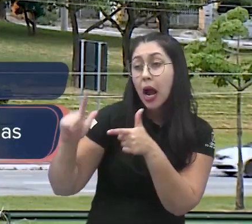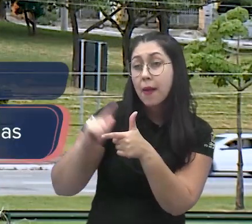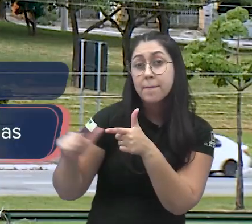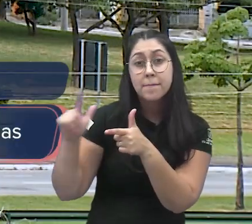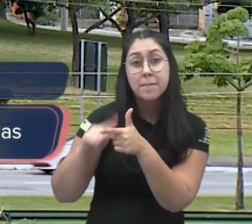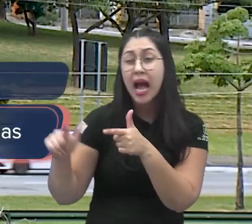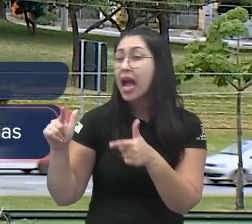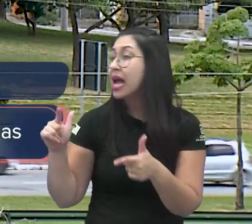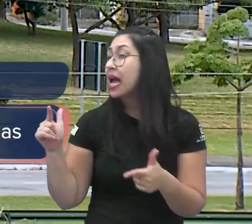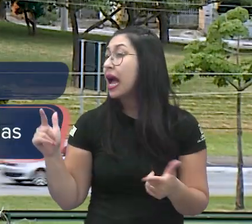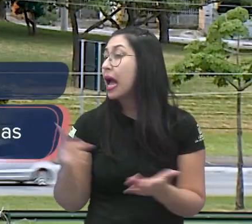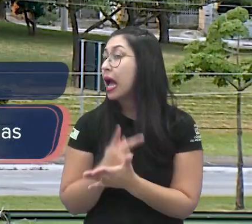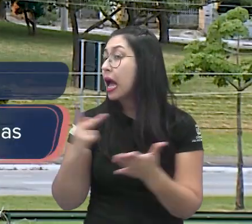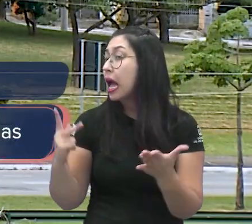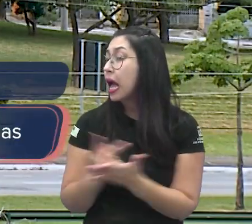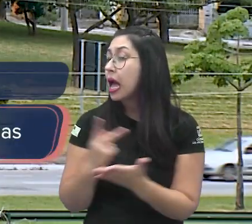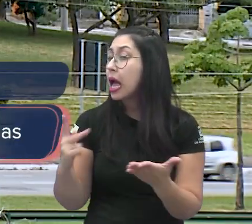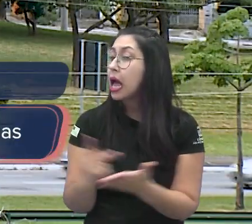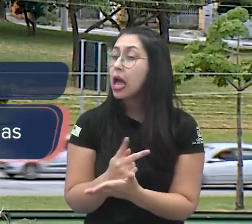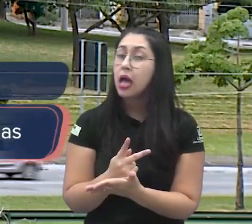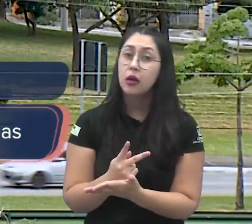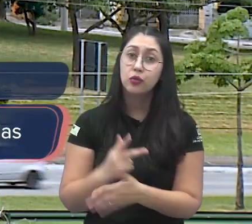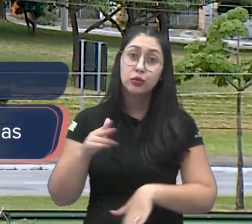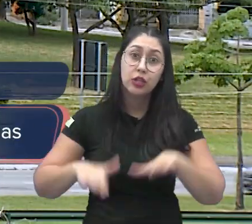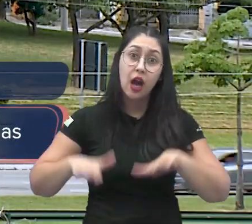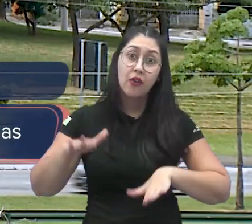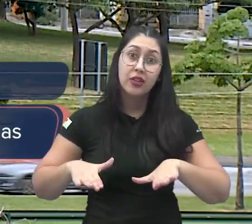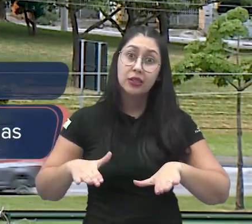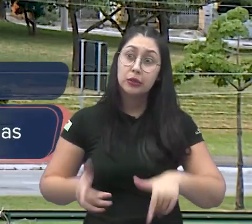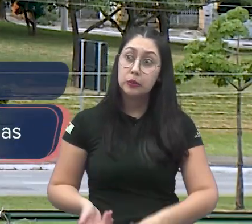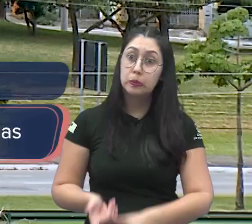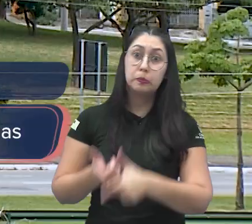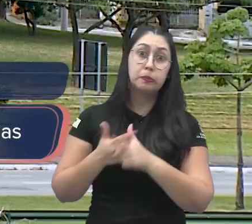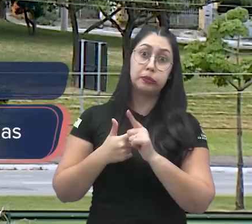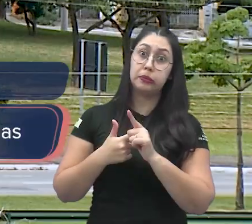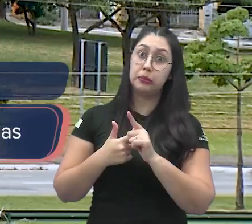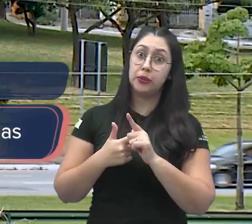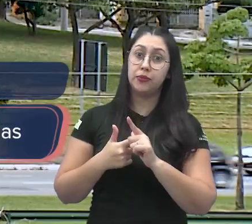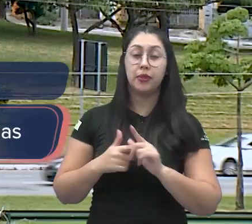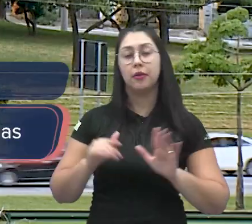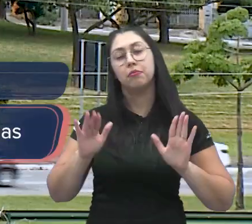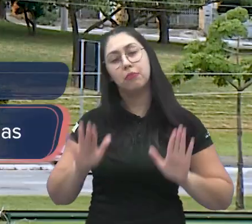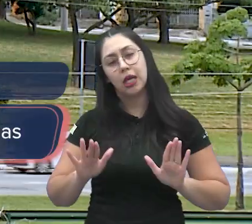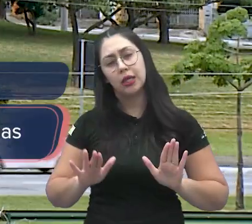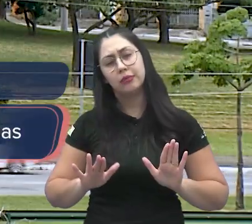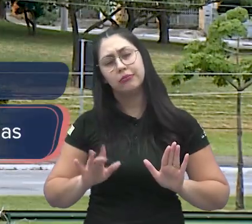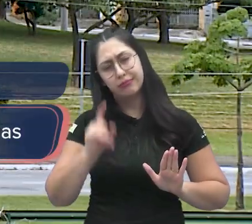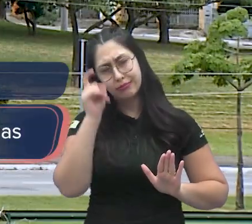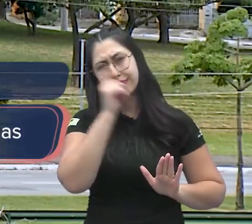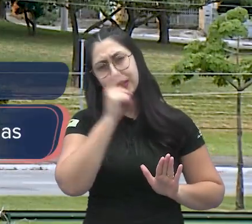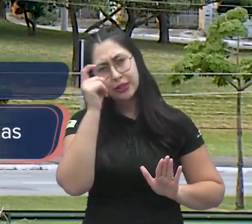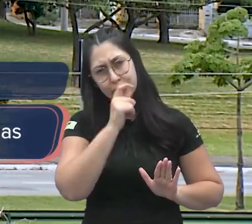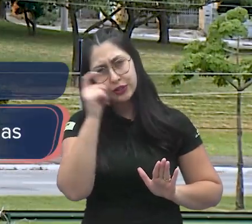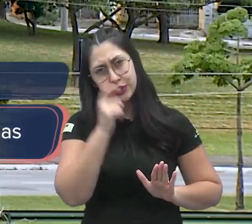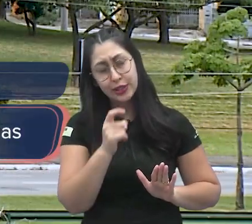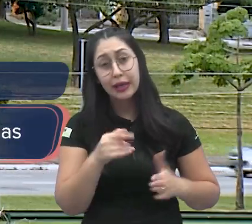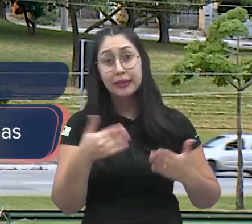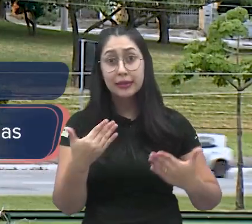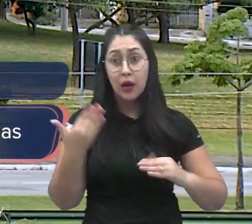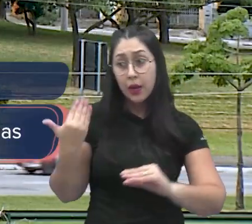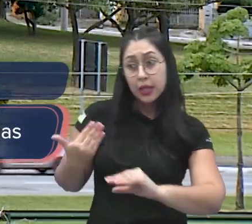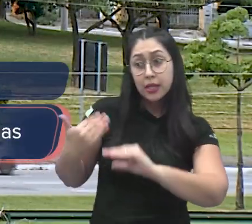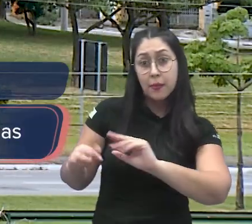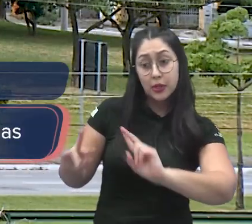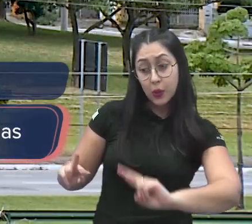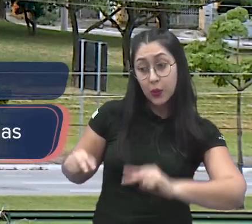todo tipo de problema, como erros cadastrais e até mesmo supostas dívidas com a Receita. O que acontece? Ao clicar